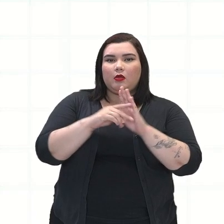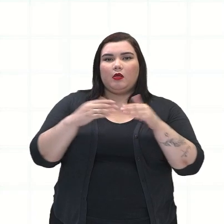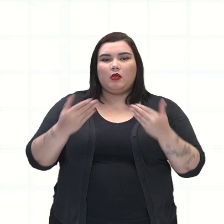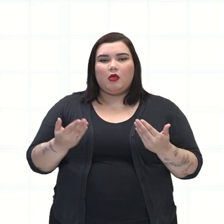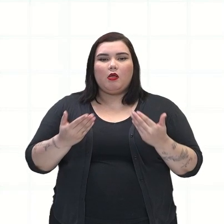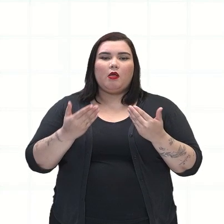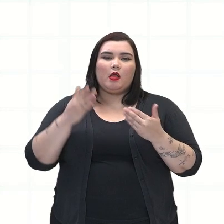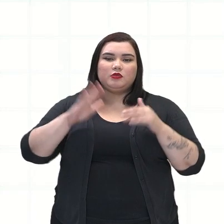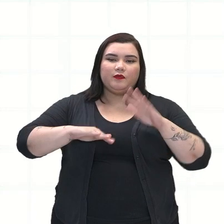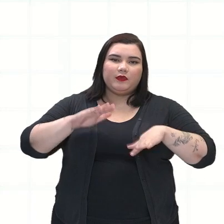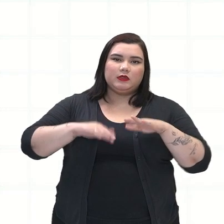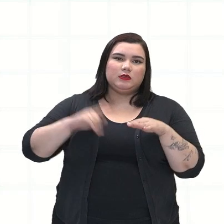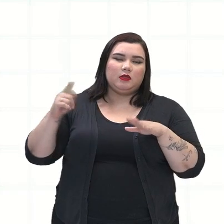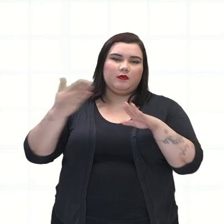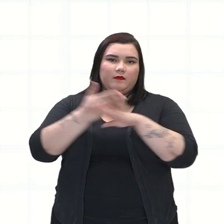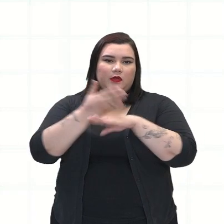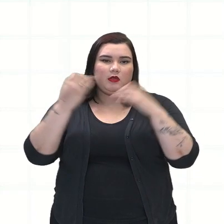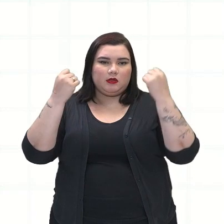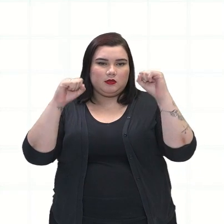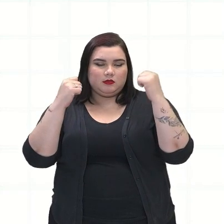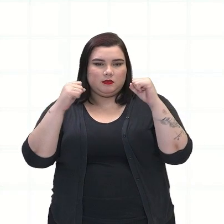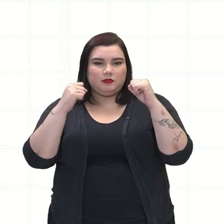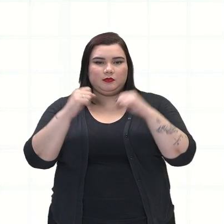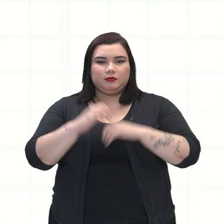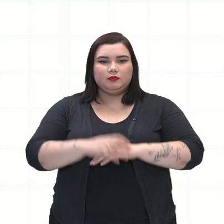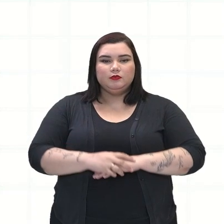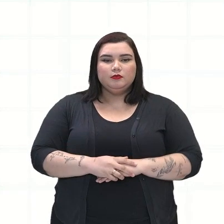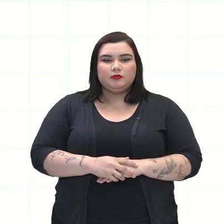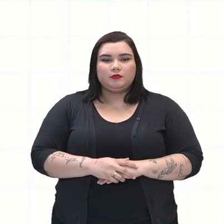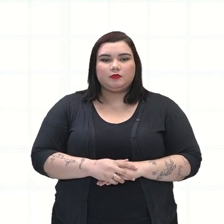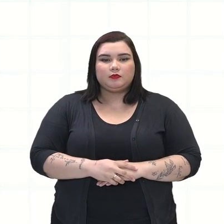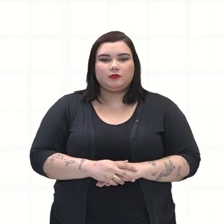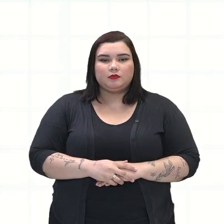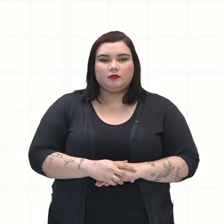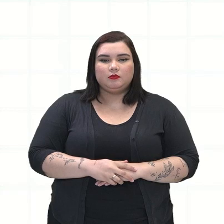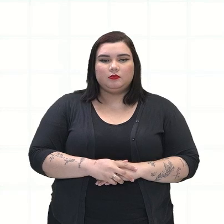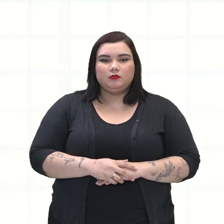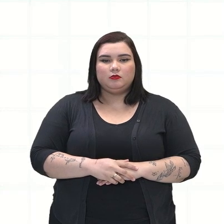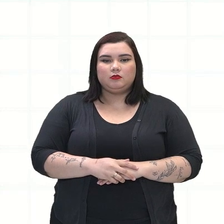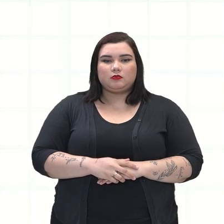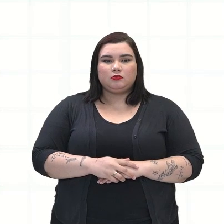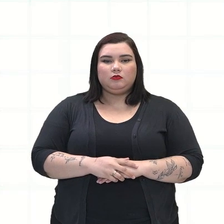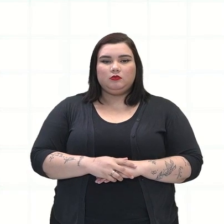vai para academia. Pedro is